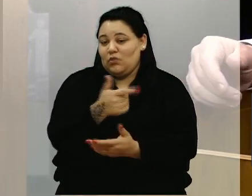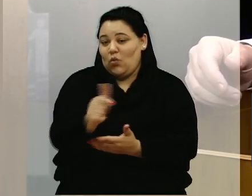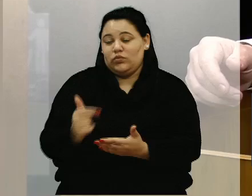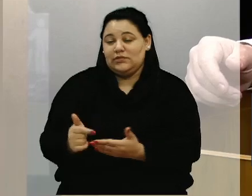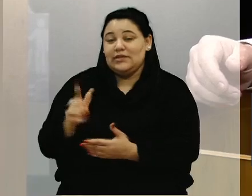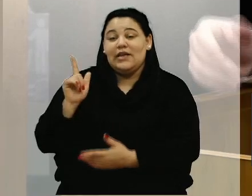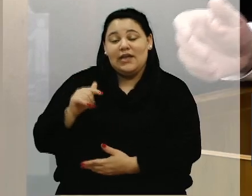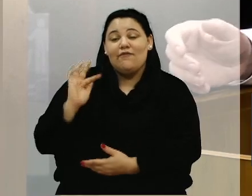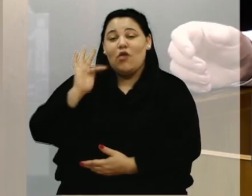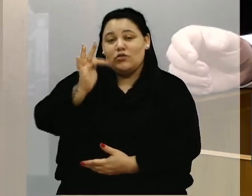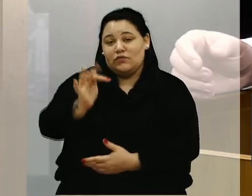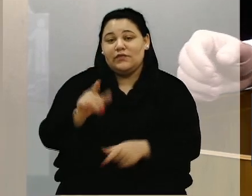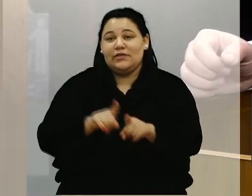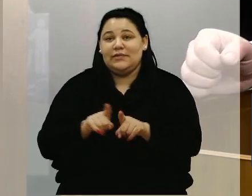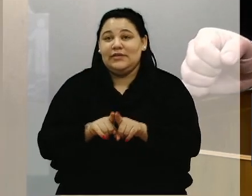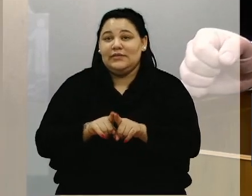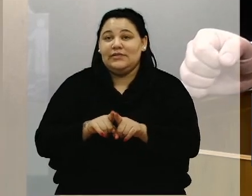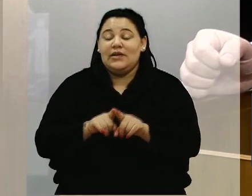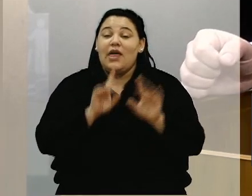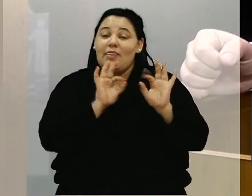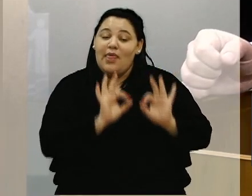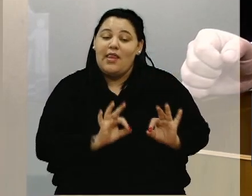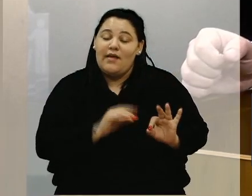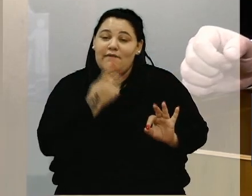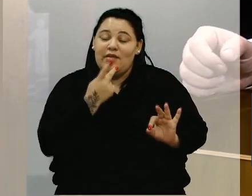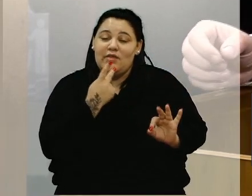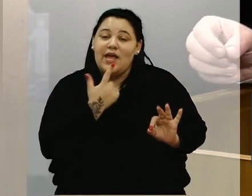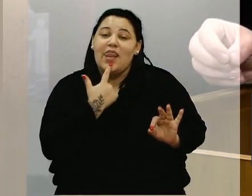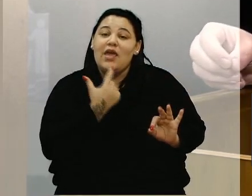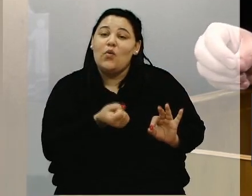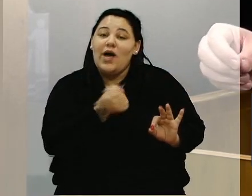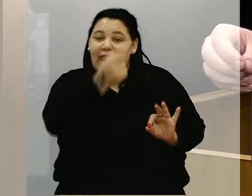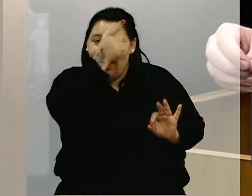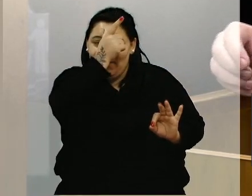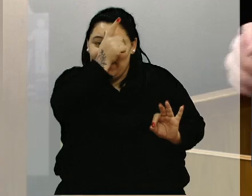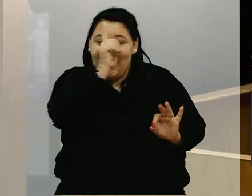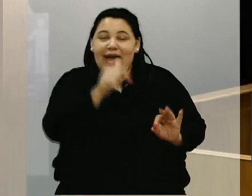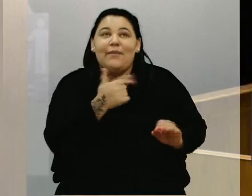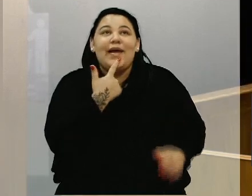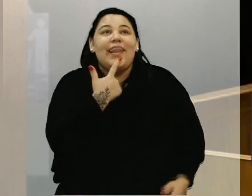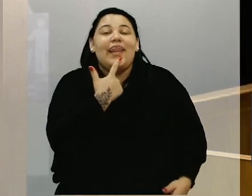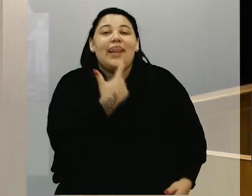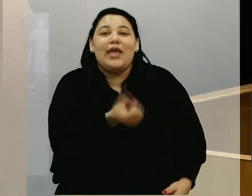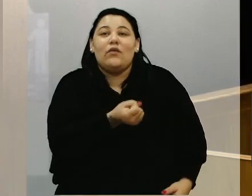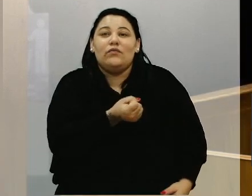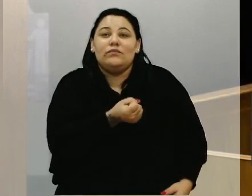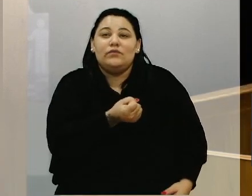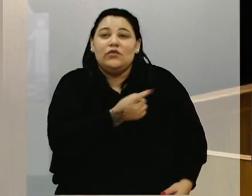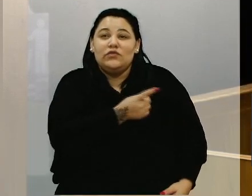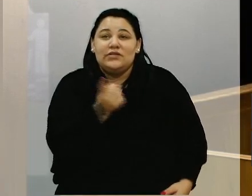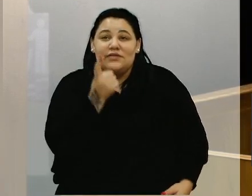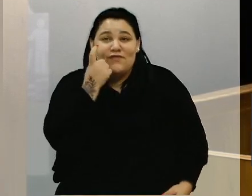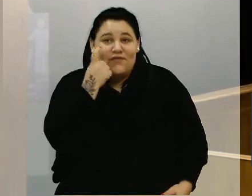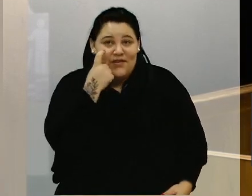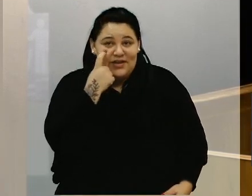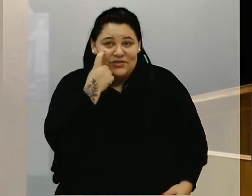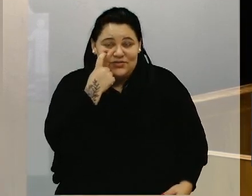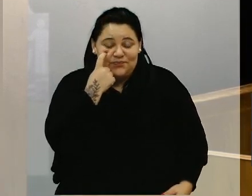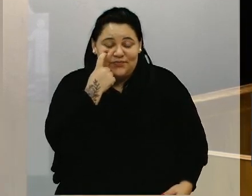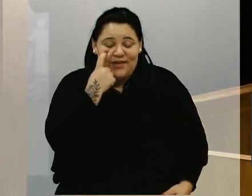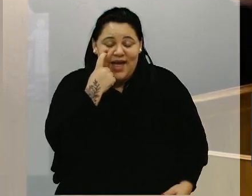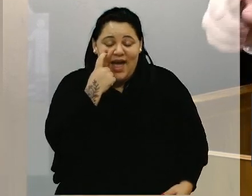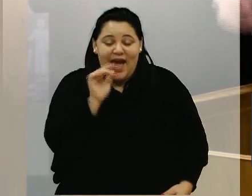filosofia. Peculiar na questão do idioma alemão, ele é um idioma que vocês vejam que às vezes eles formam